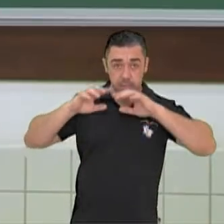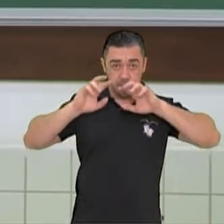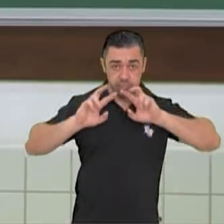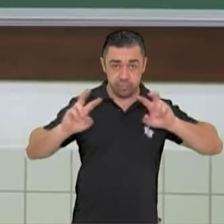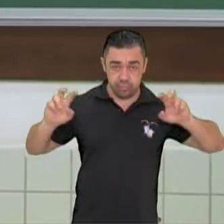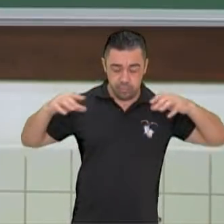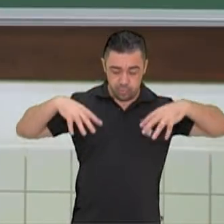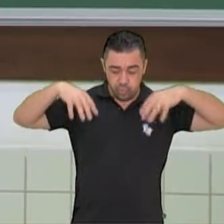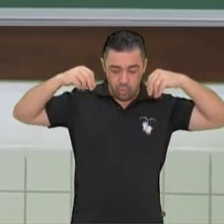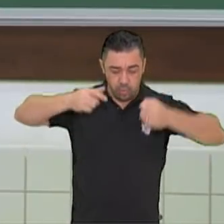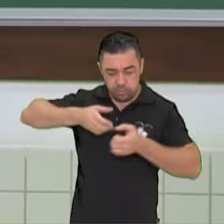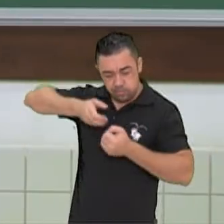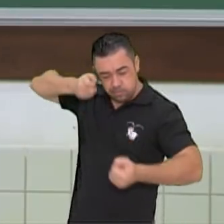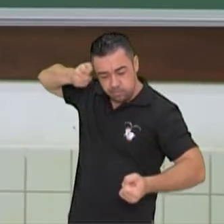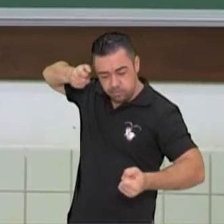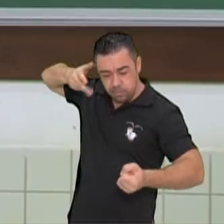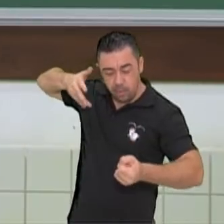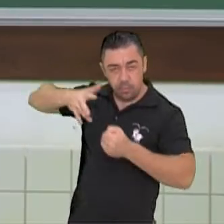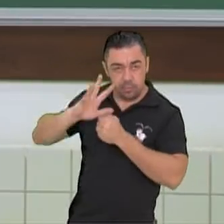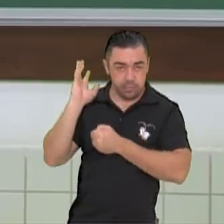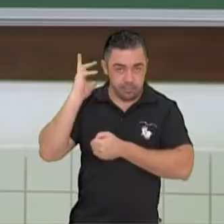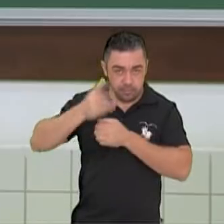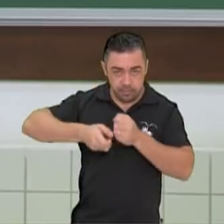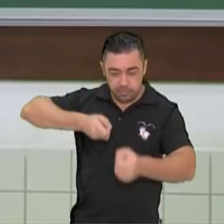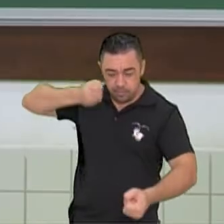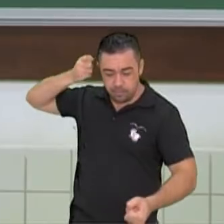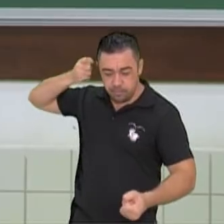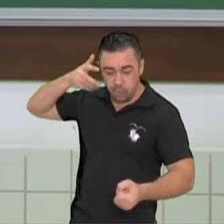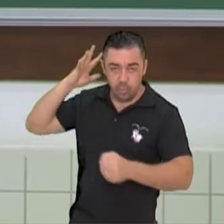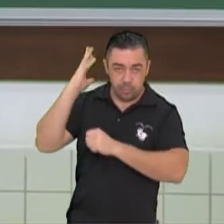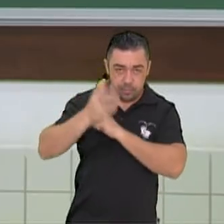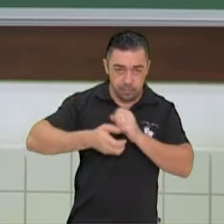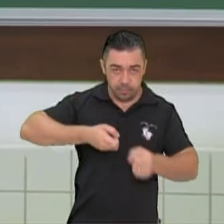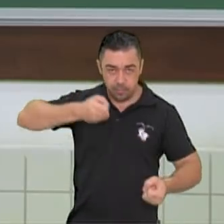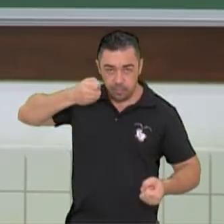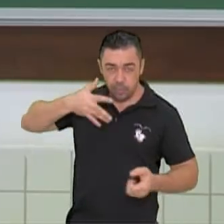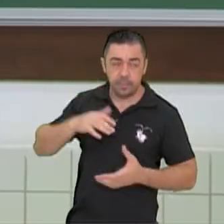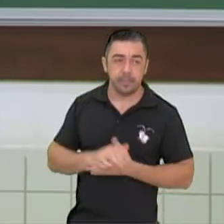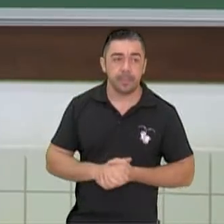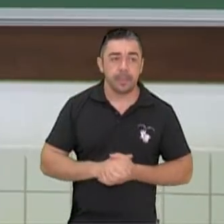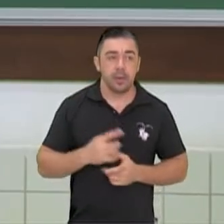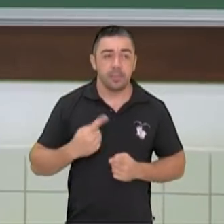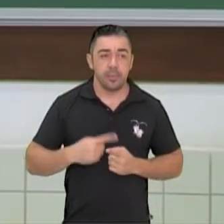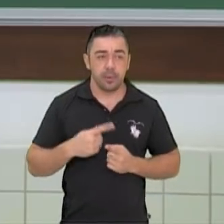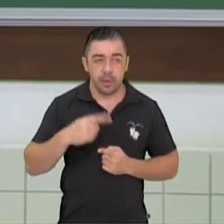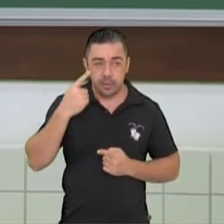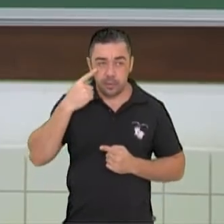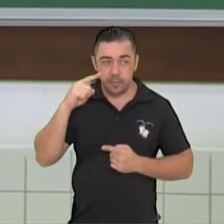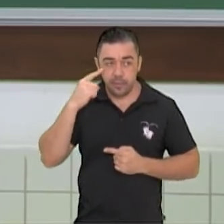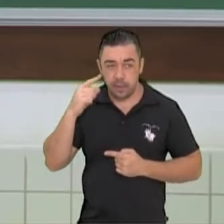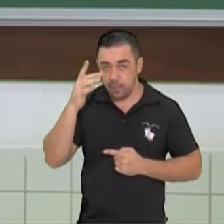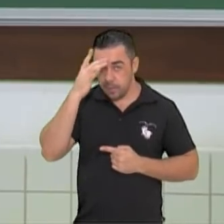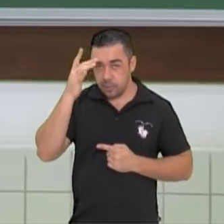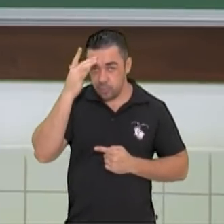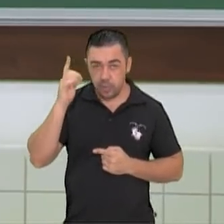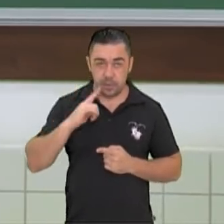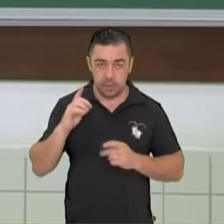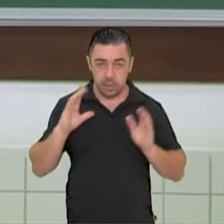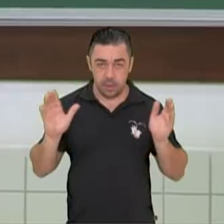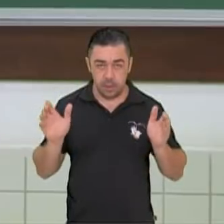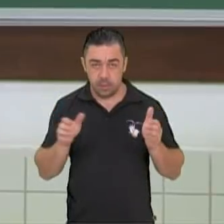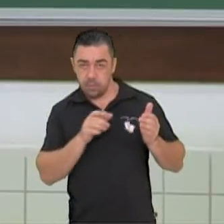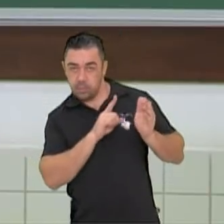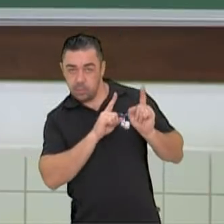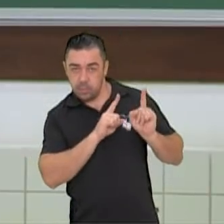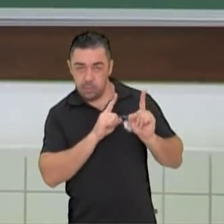aquelas torres, né, para se proteger. Por que tem aqueles baluartes ali em cima? Você joga o arqueiro, se você também pode se